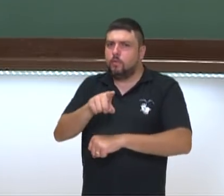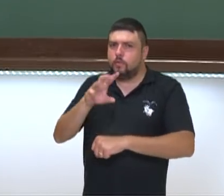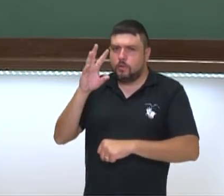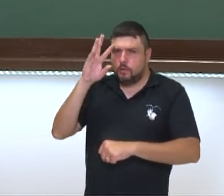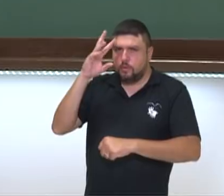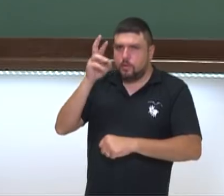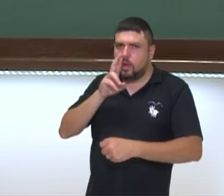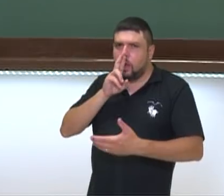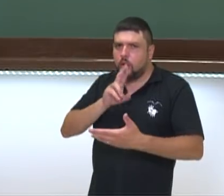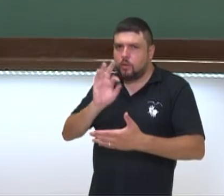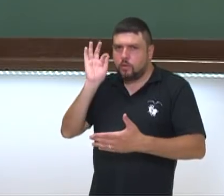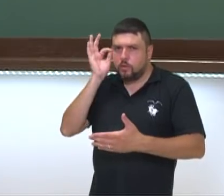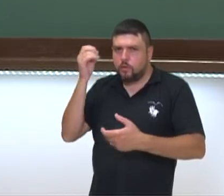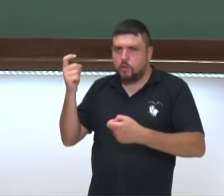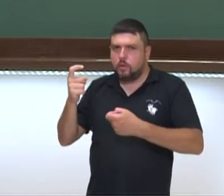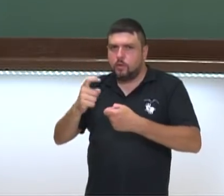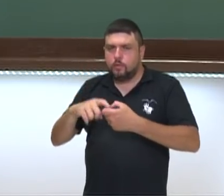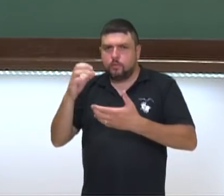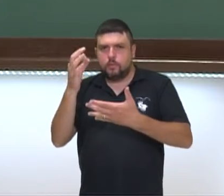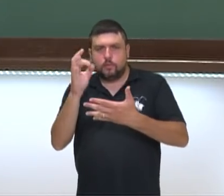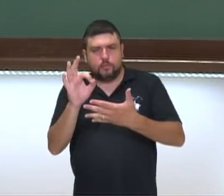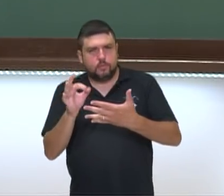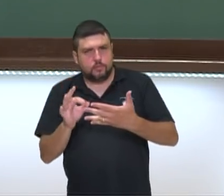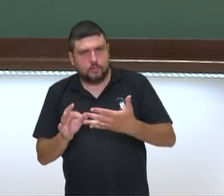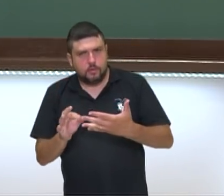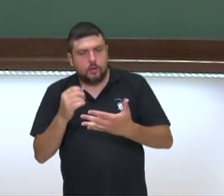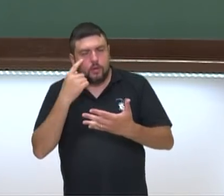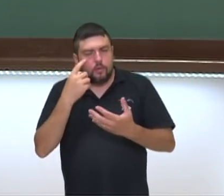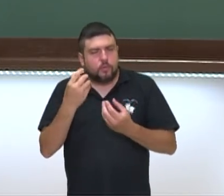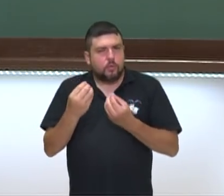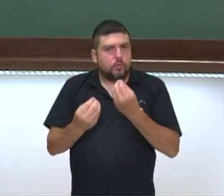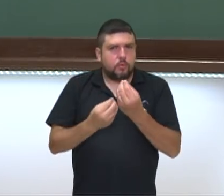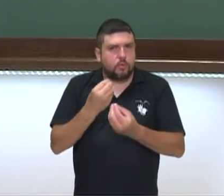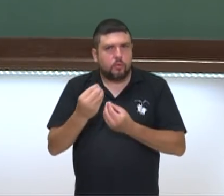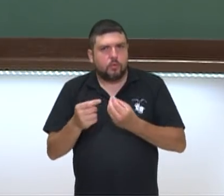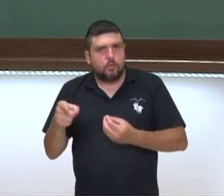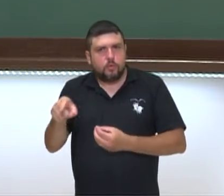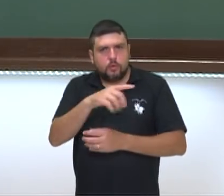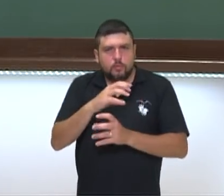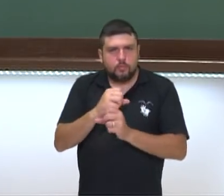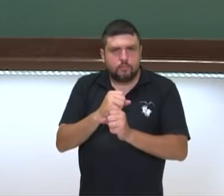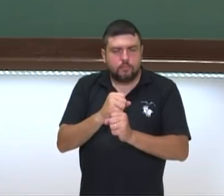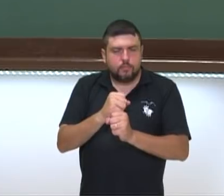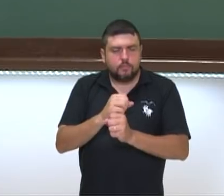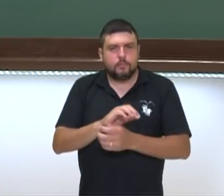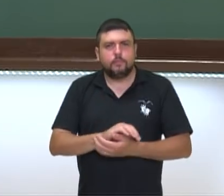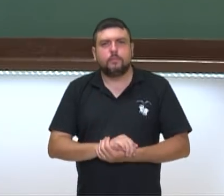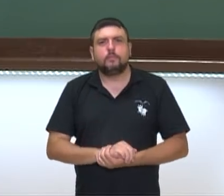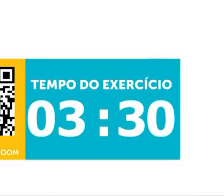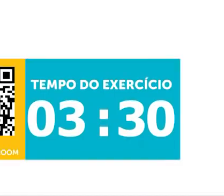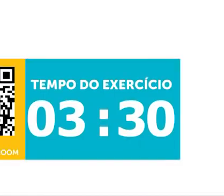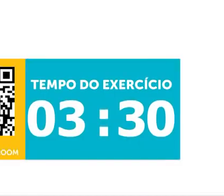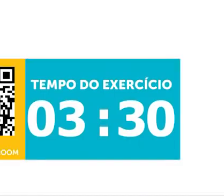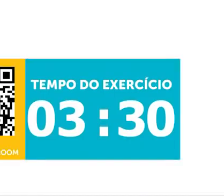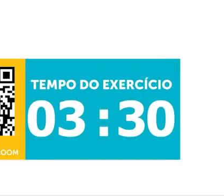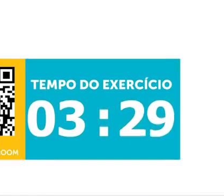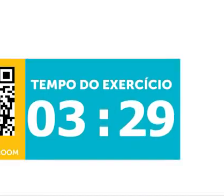essa questão e a gente volta depois conferir o resultado que vocês produziram. Até daqui a pouquinho.